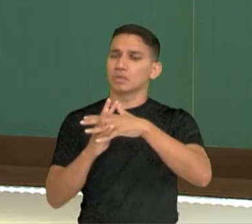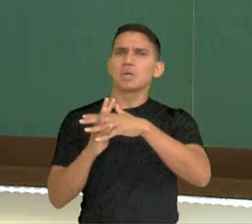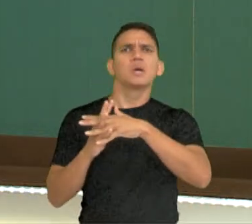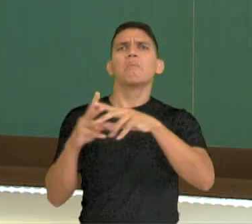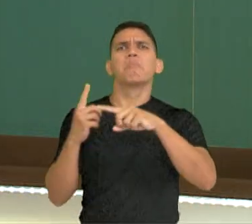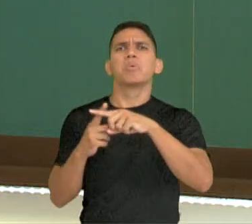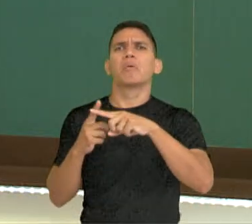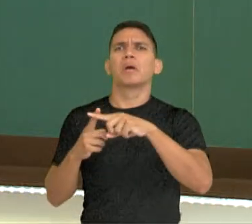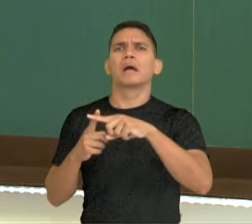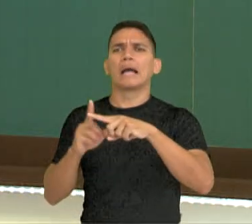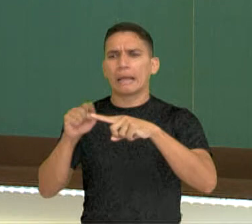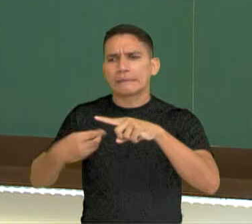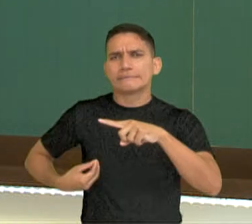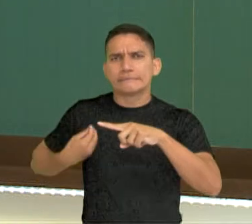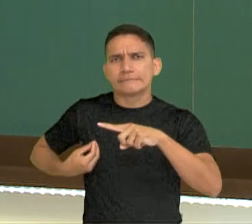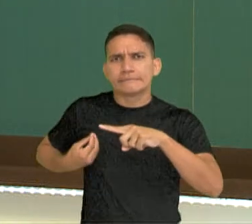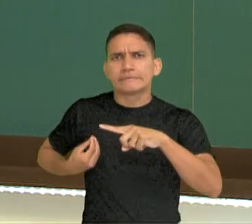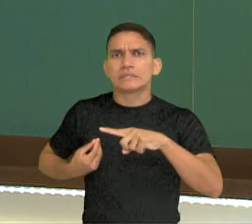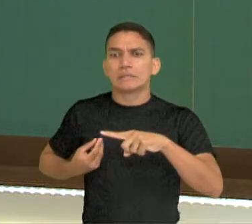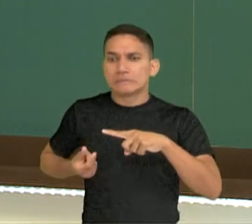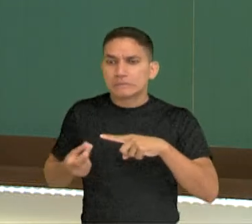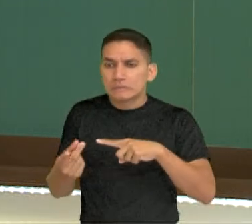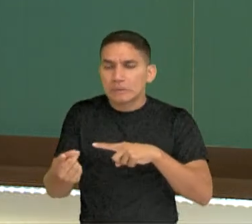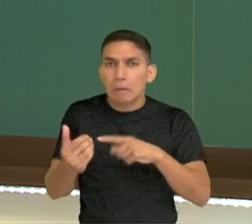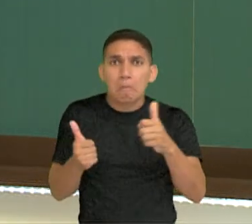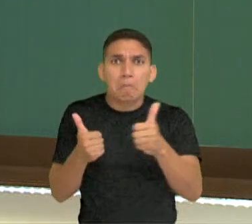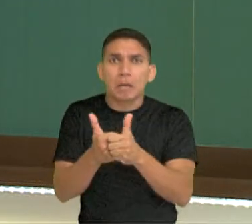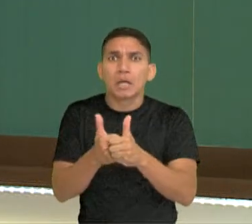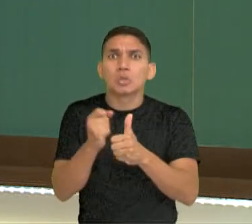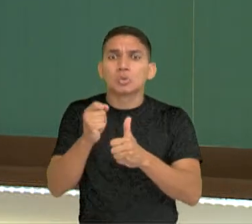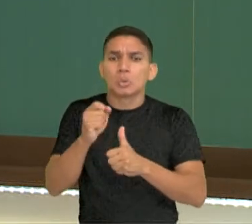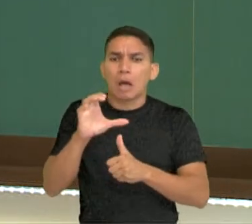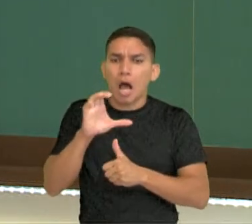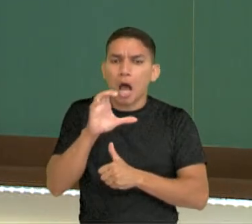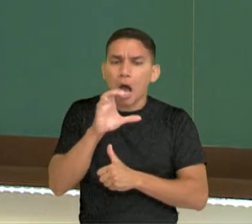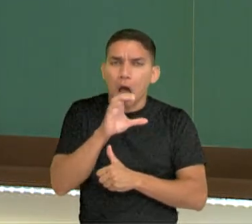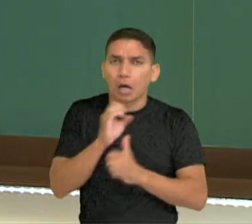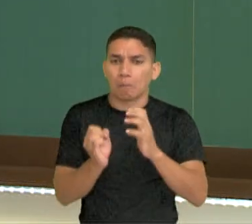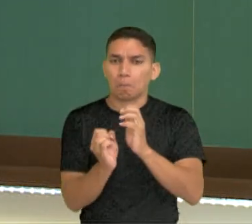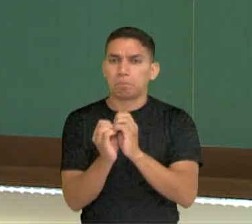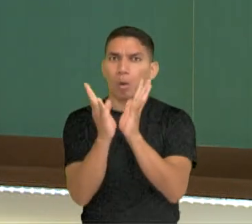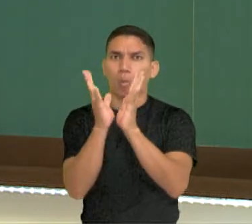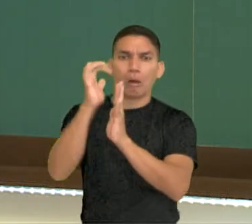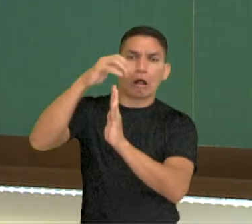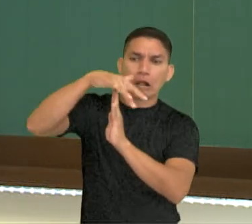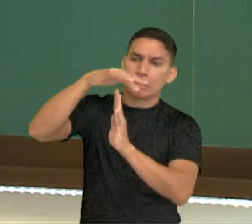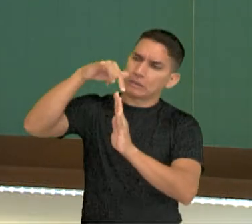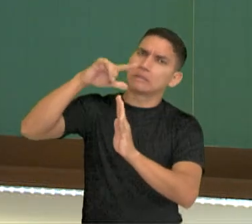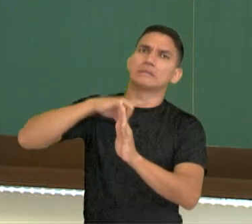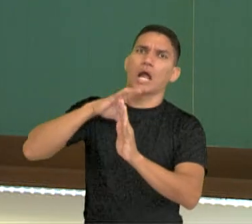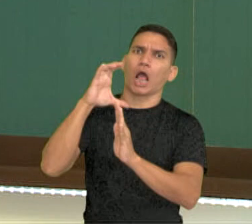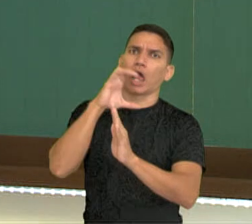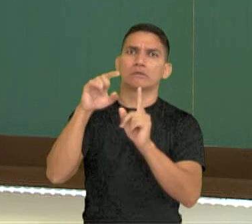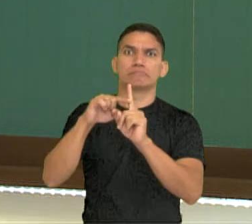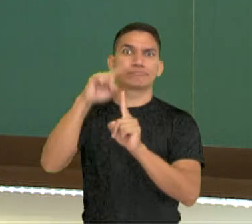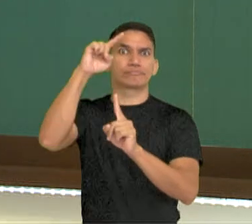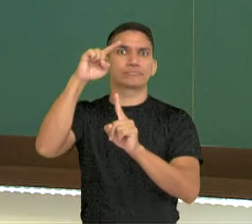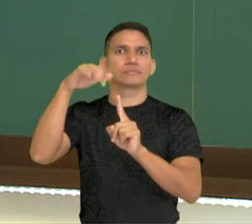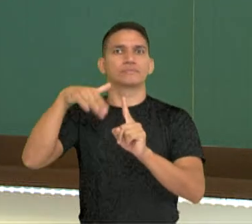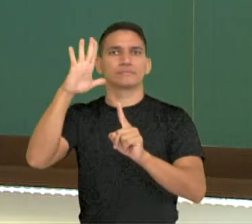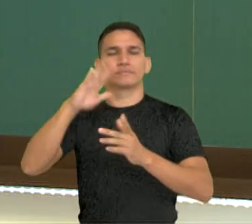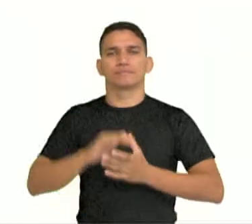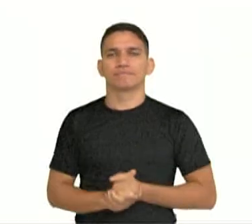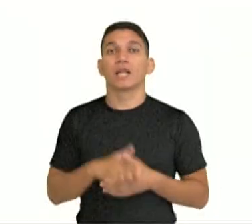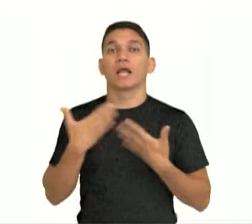em condições extremas, como, por exemplo, perto de uma caldeira de vulcão. A morfologia da bactéria, então,